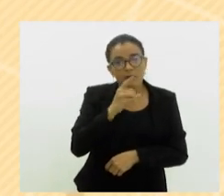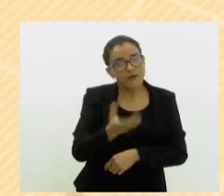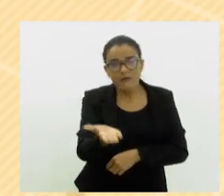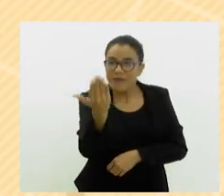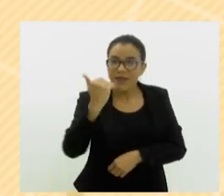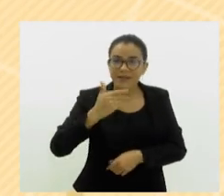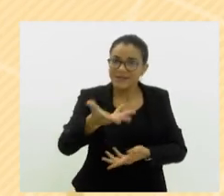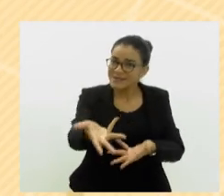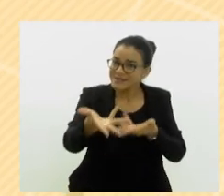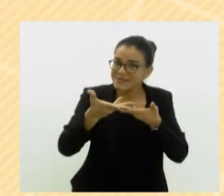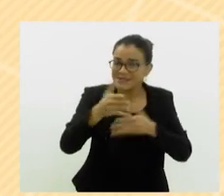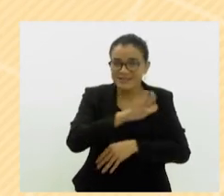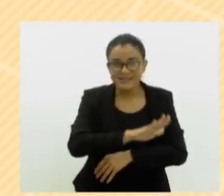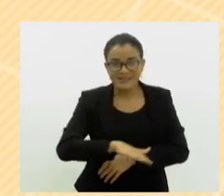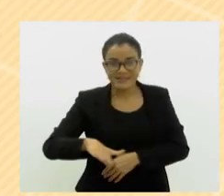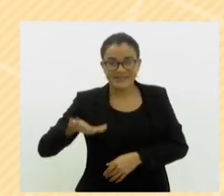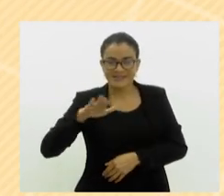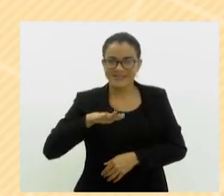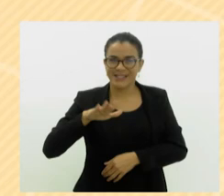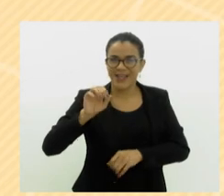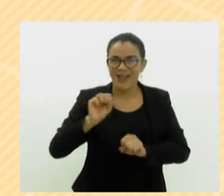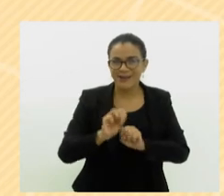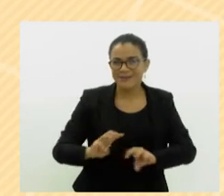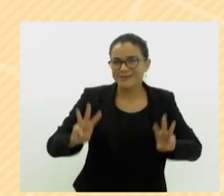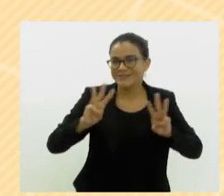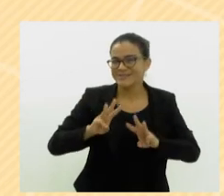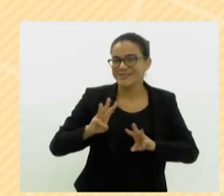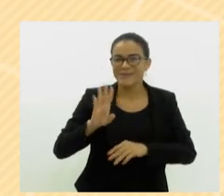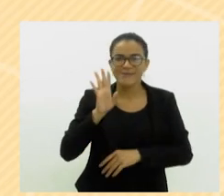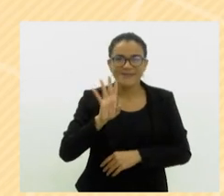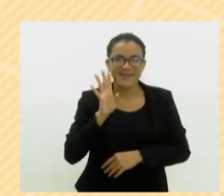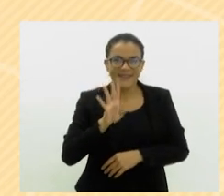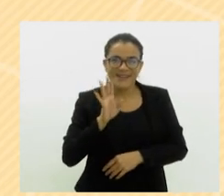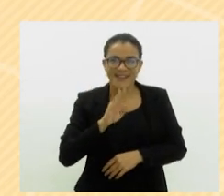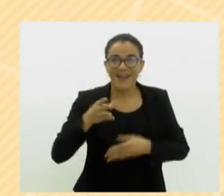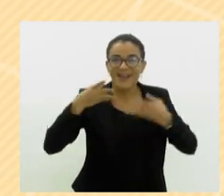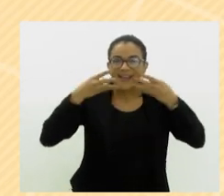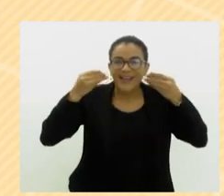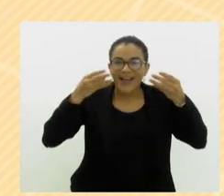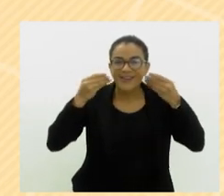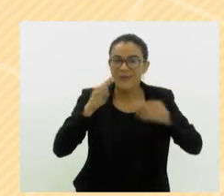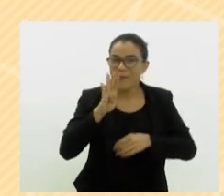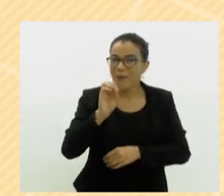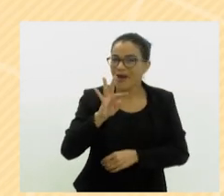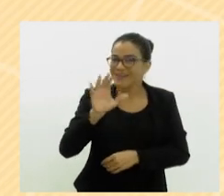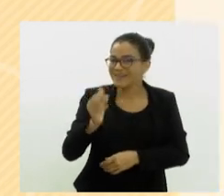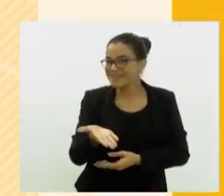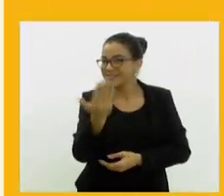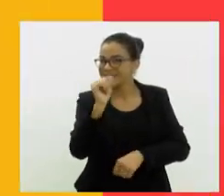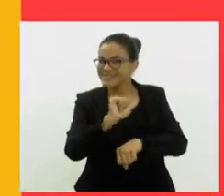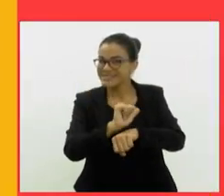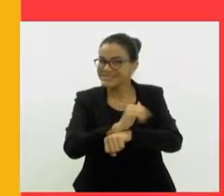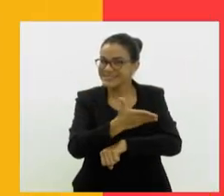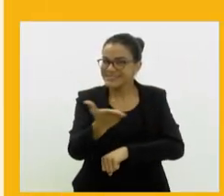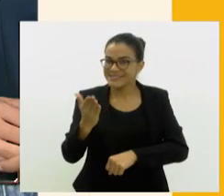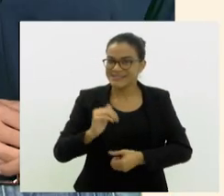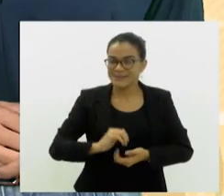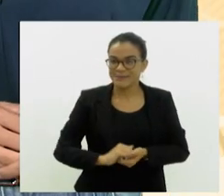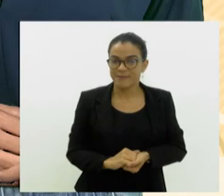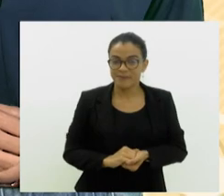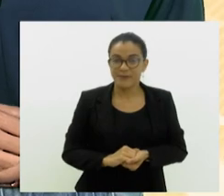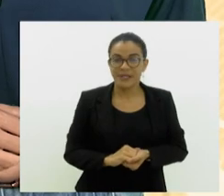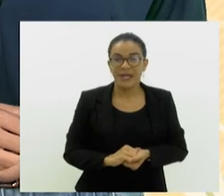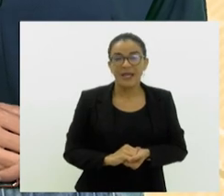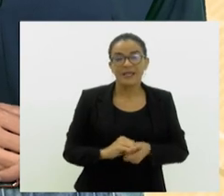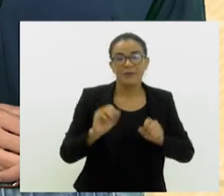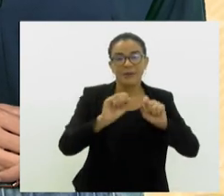as crianças, é um espetáculo muito divertido. O Gato de Botas. Espero vocês lá, hein? Exposição